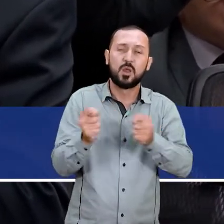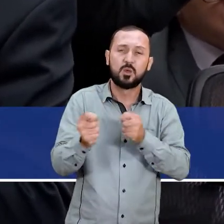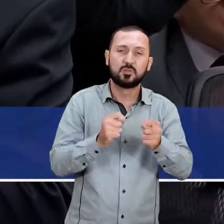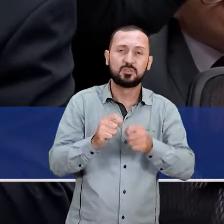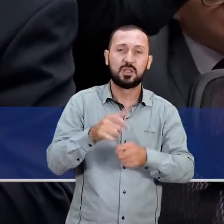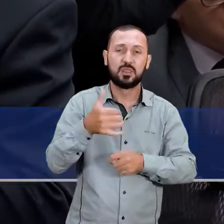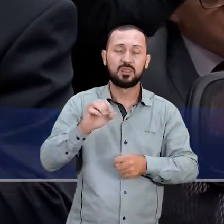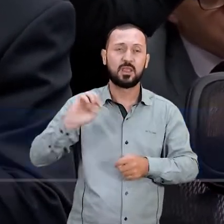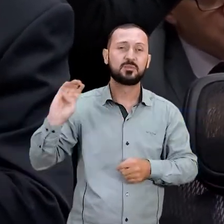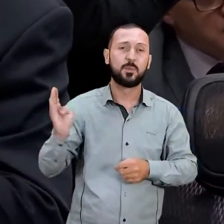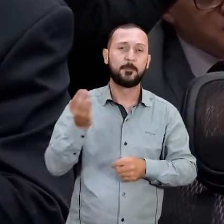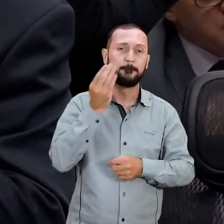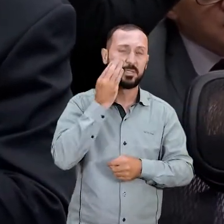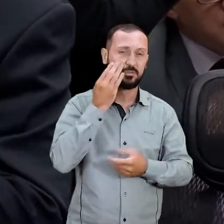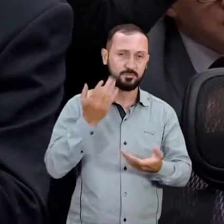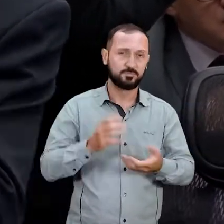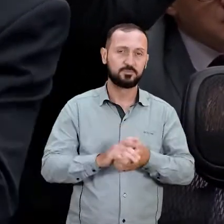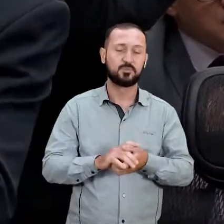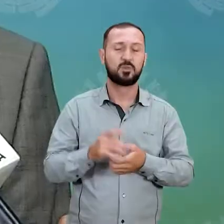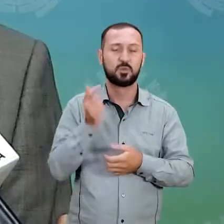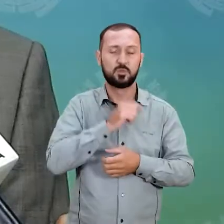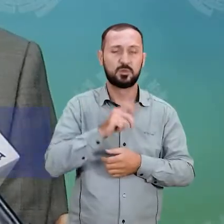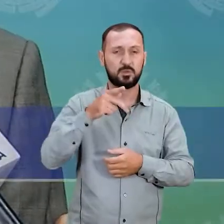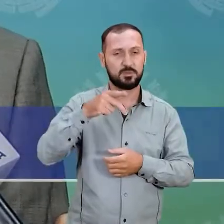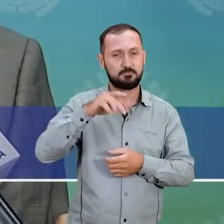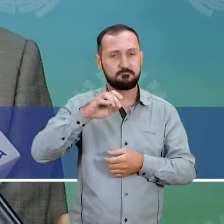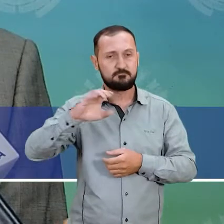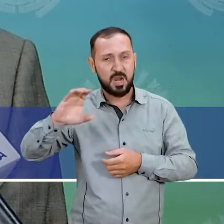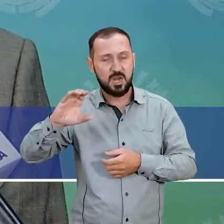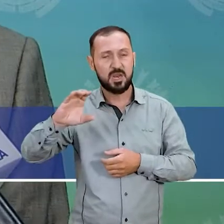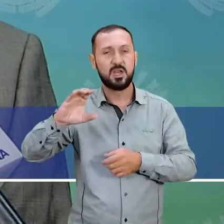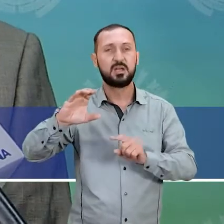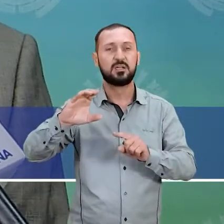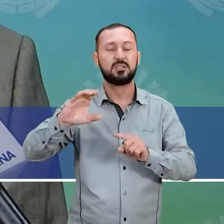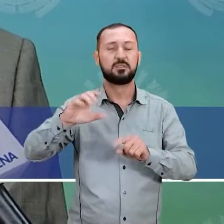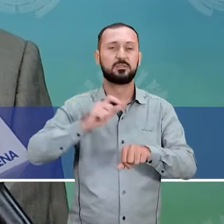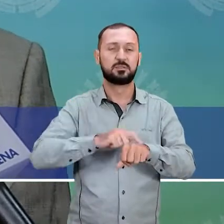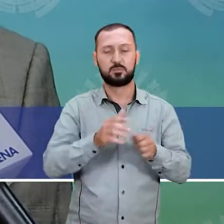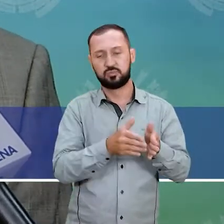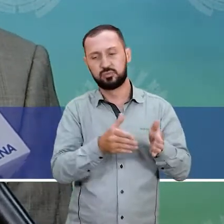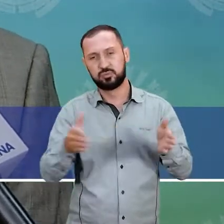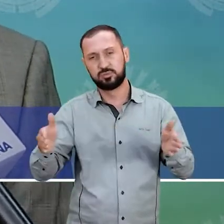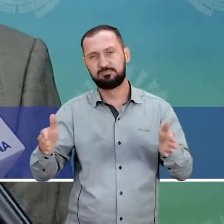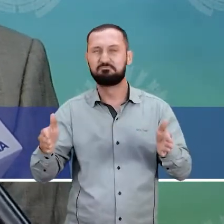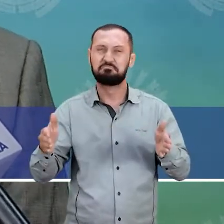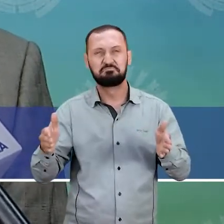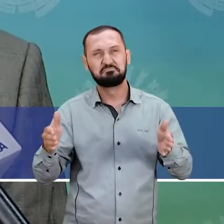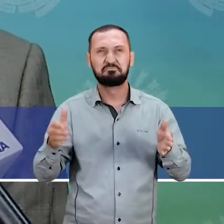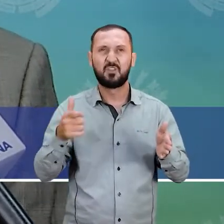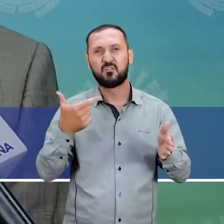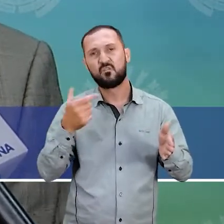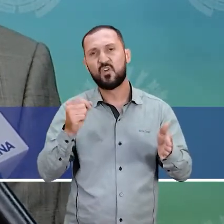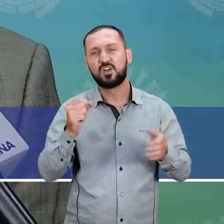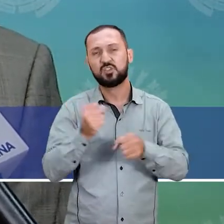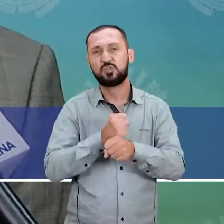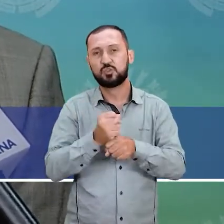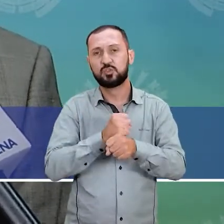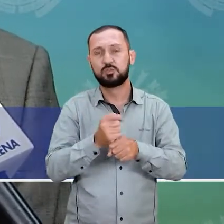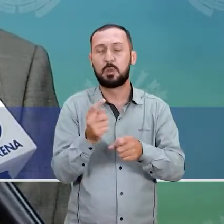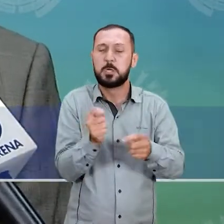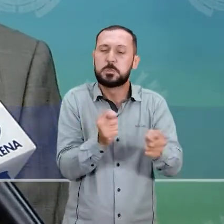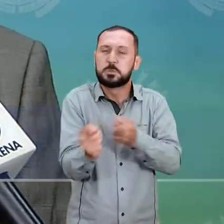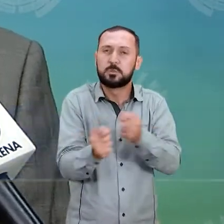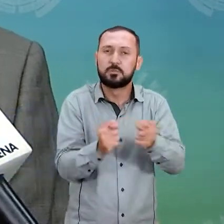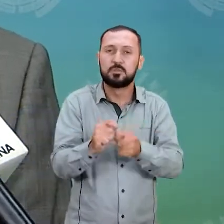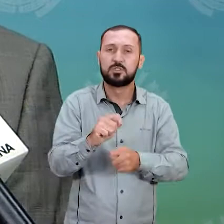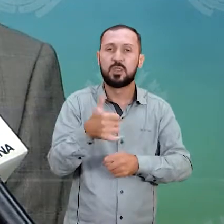uma economia de 10 bilhões. Poderemos, com a PEC, no espaço aí de 20 anos,